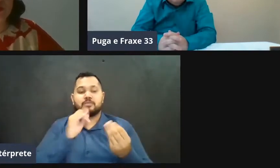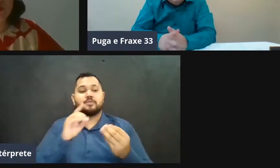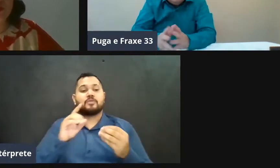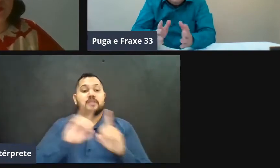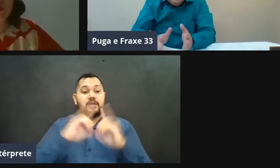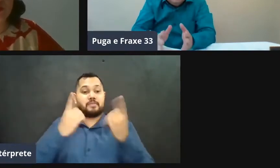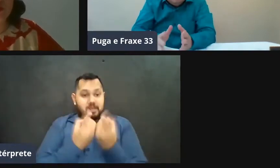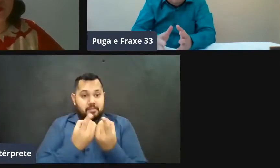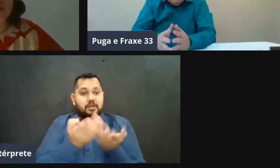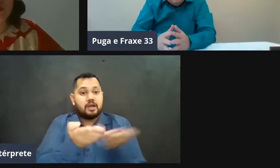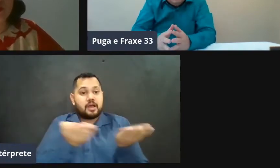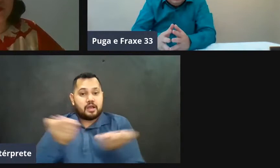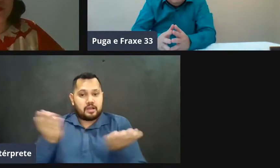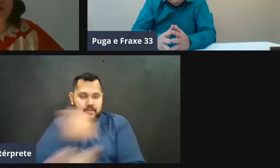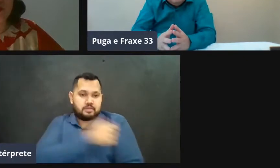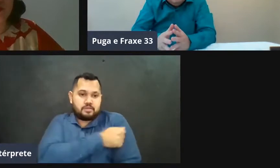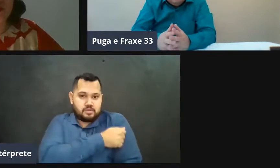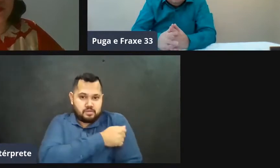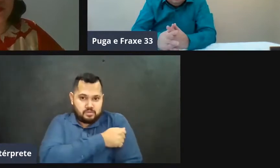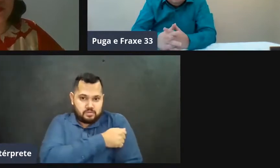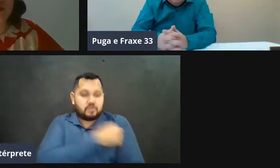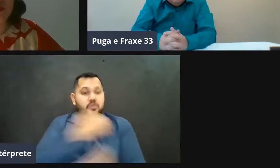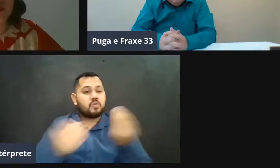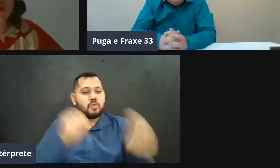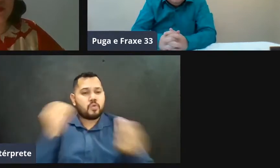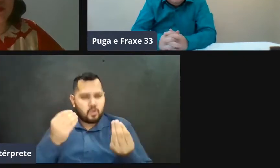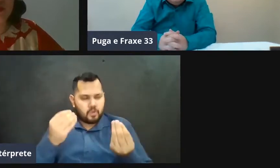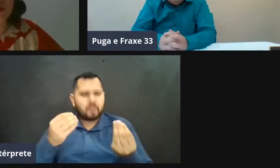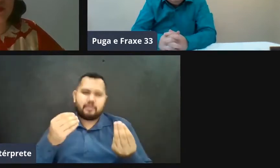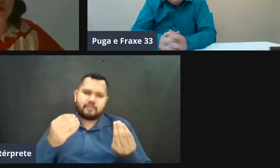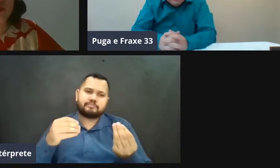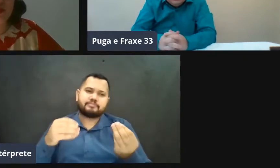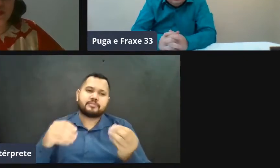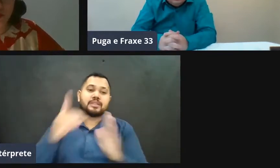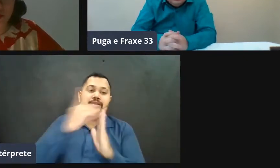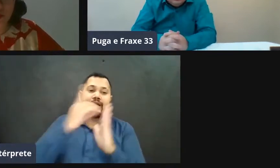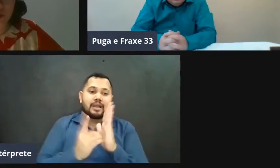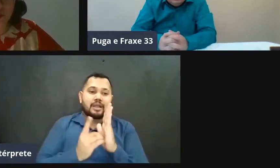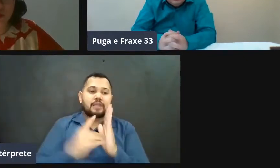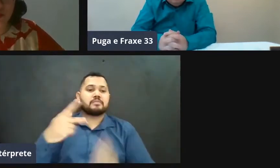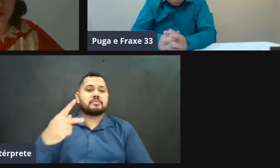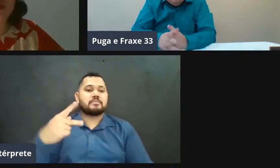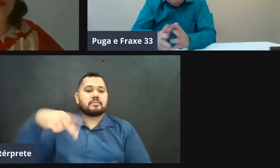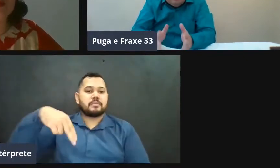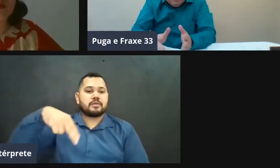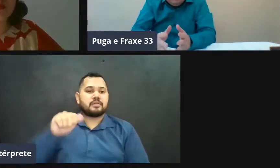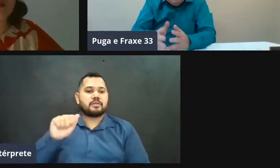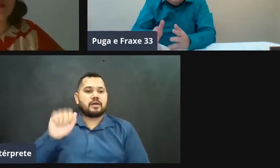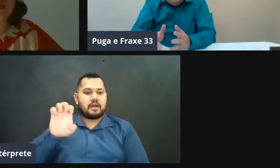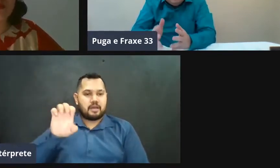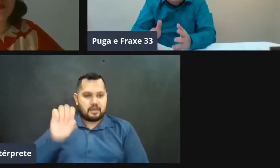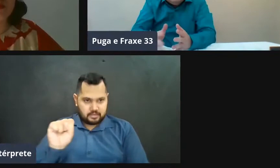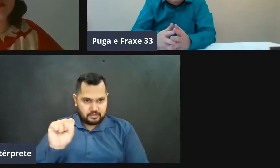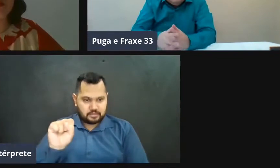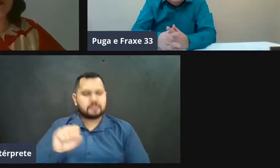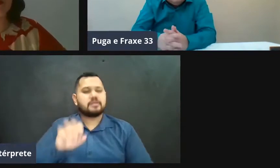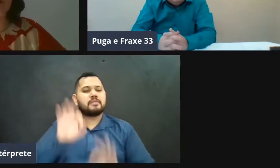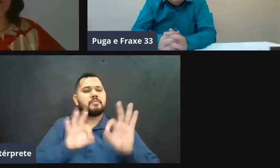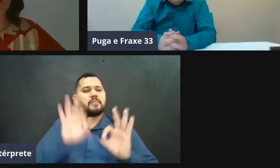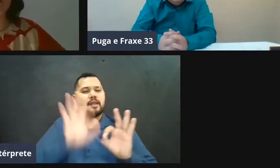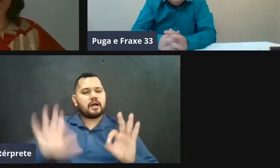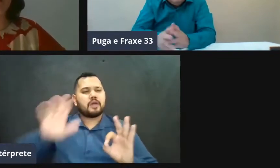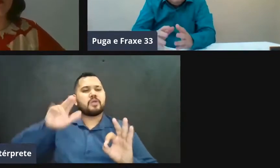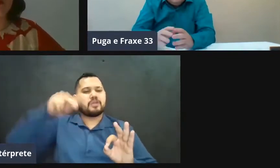atividades, porque quem regula a assistência estudantil é o decreto do PNAES, que é o Plano Nacional de